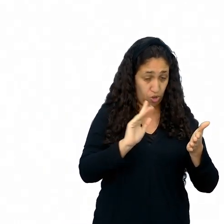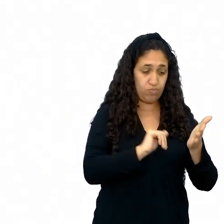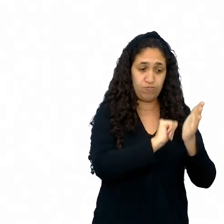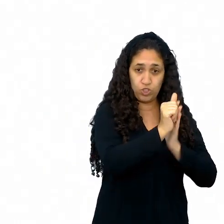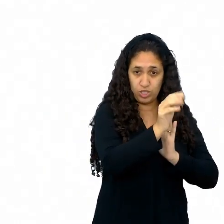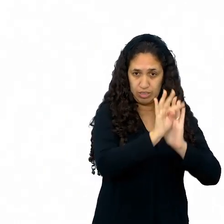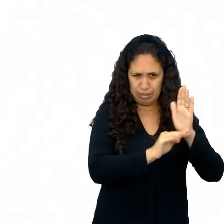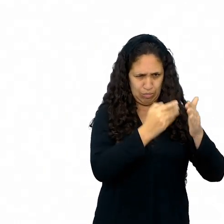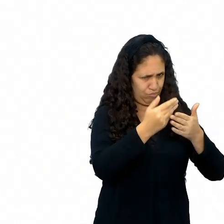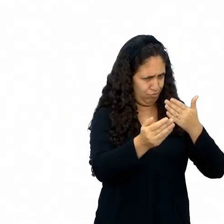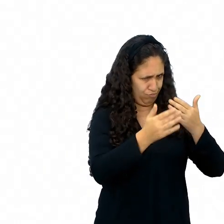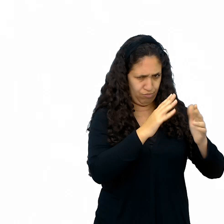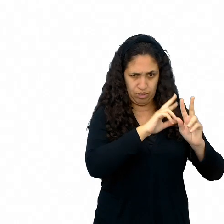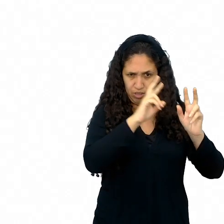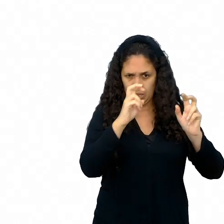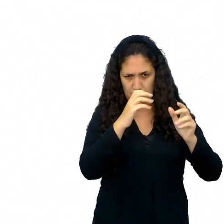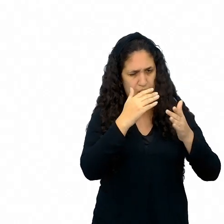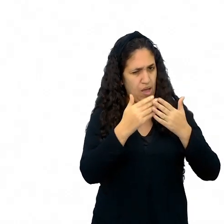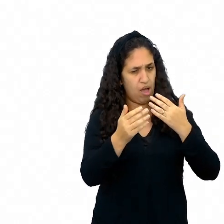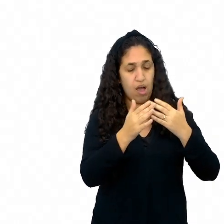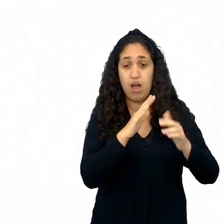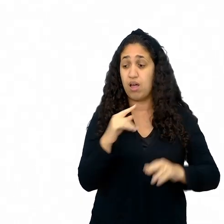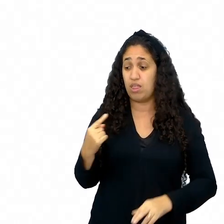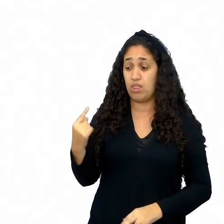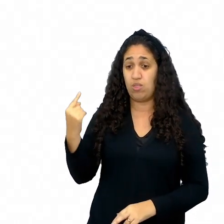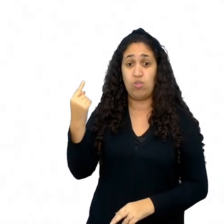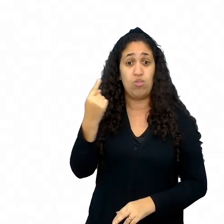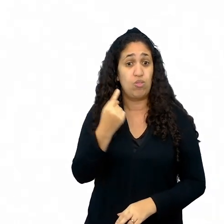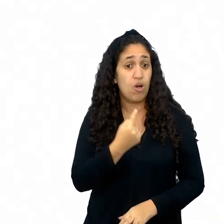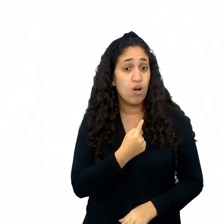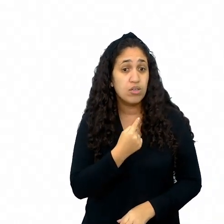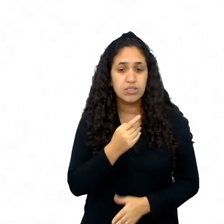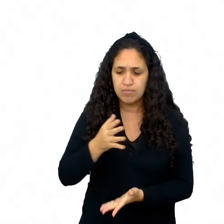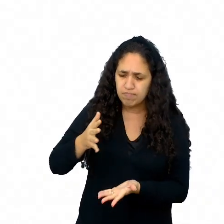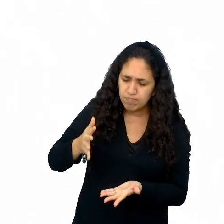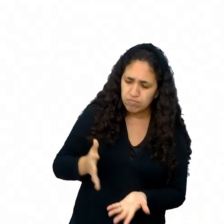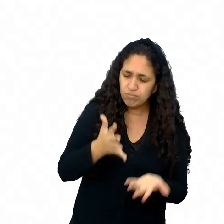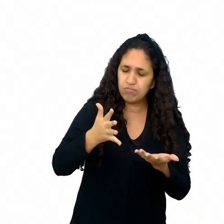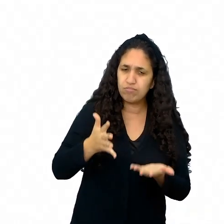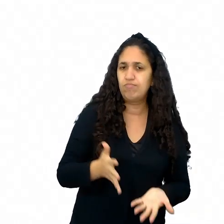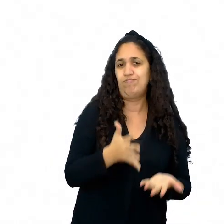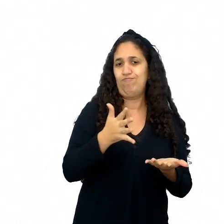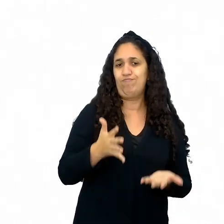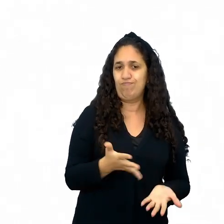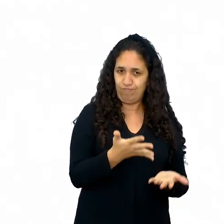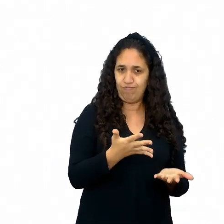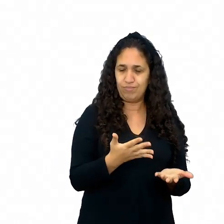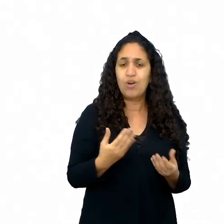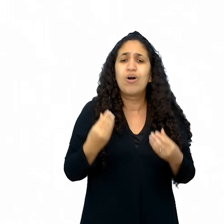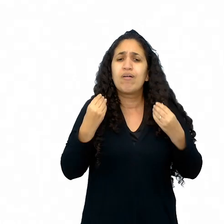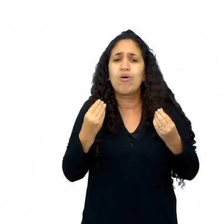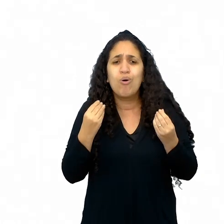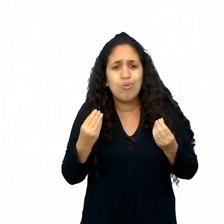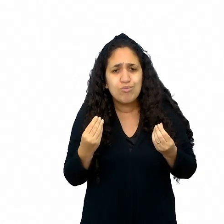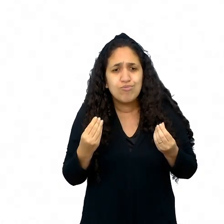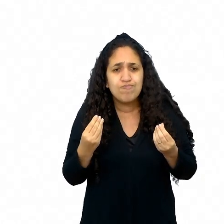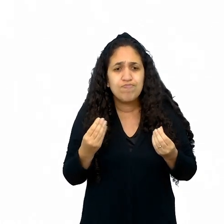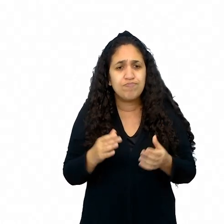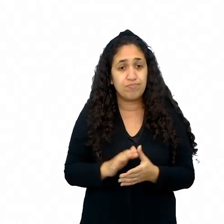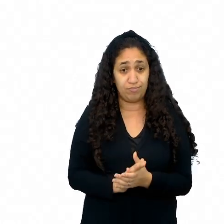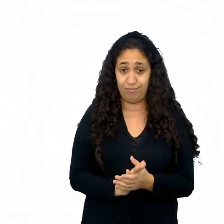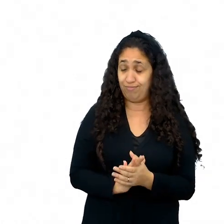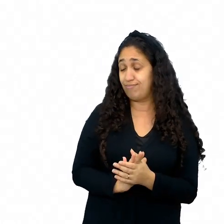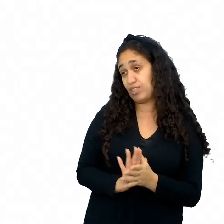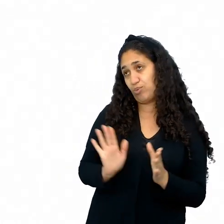da temática, é preciso que nós motivemos os nossos estudantes. E como é que nós fazemos isso?